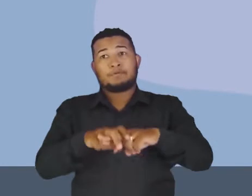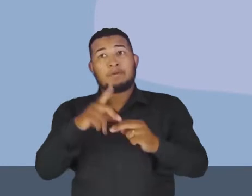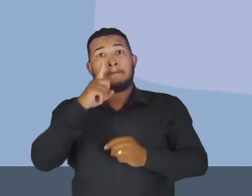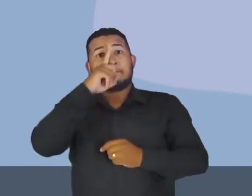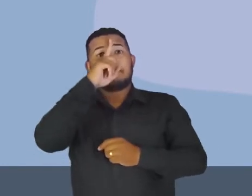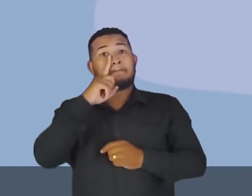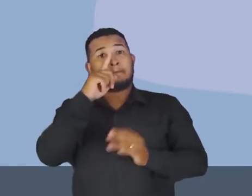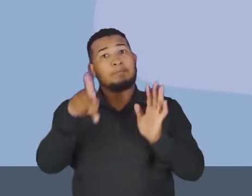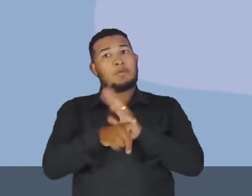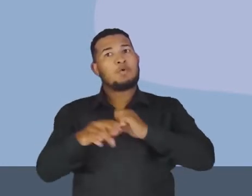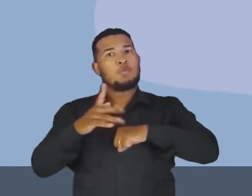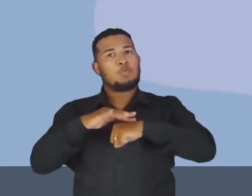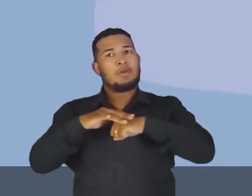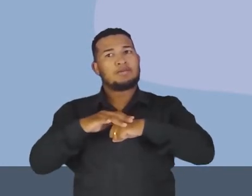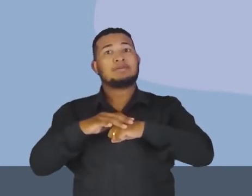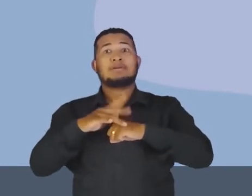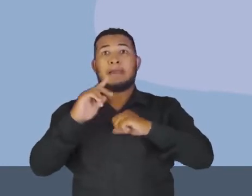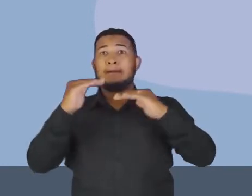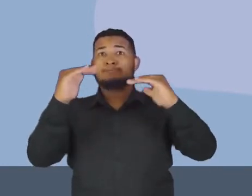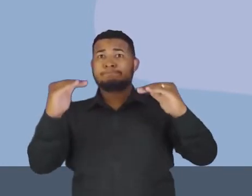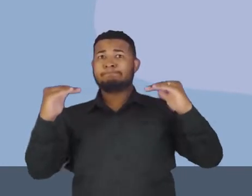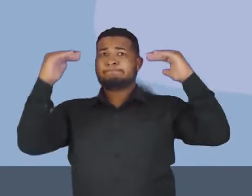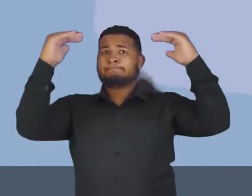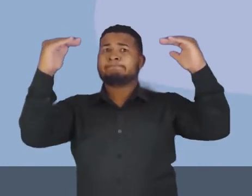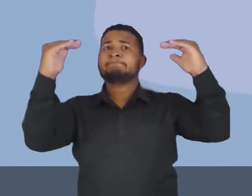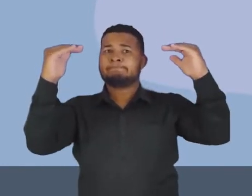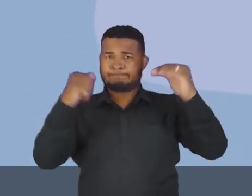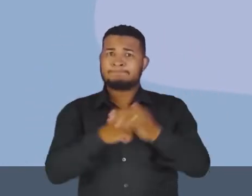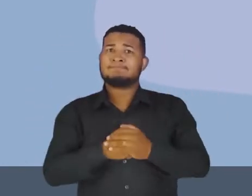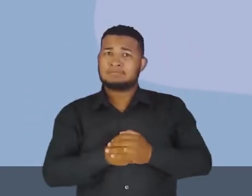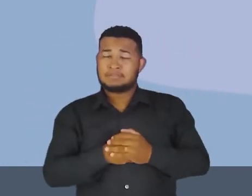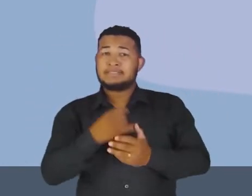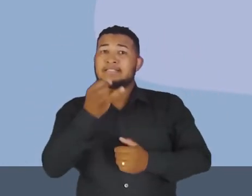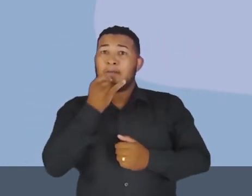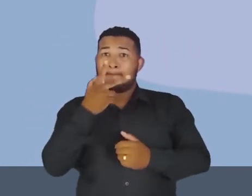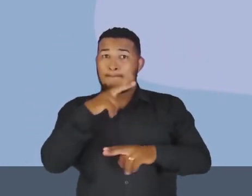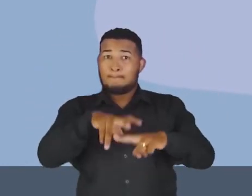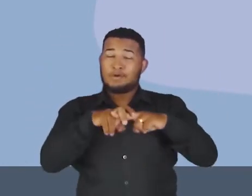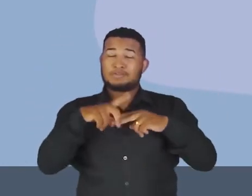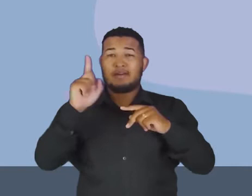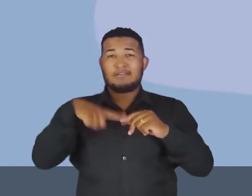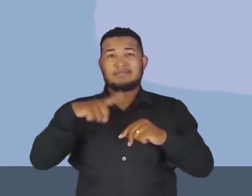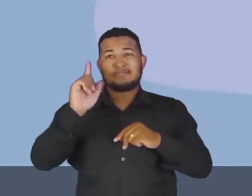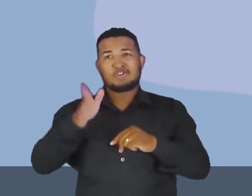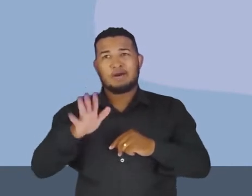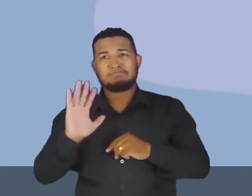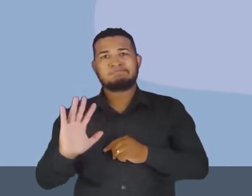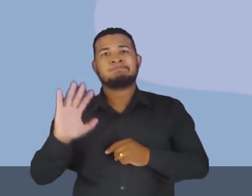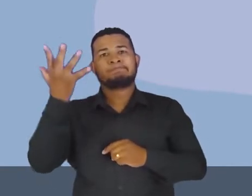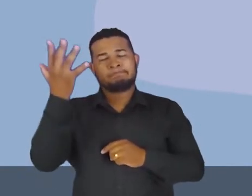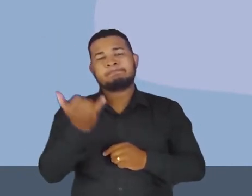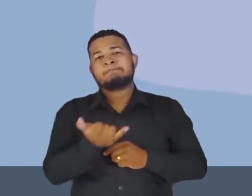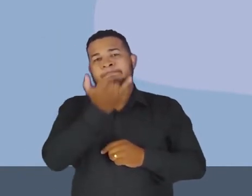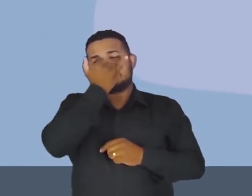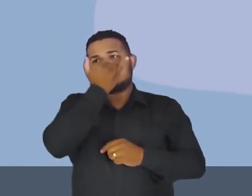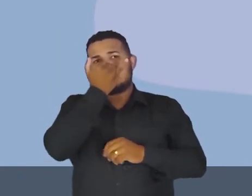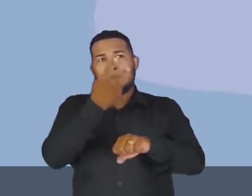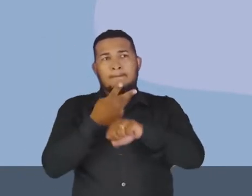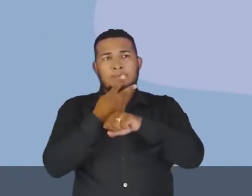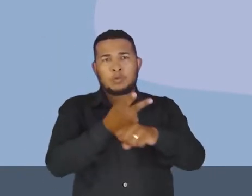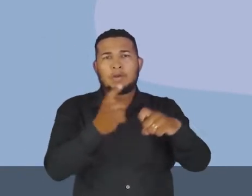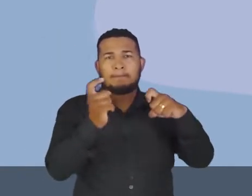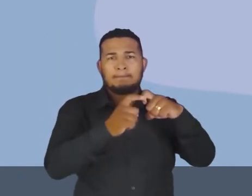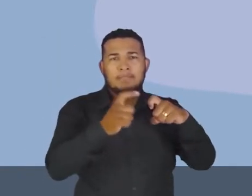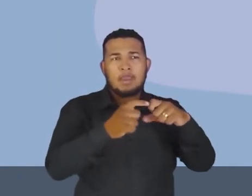apresentação de alguma doença é muito elevado. Então, né, já é uma situação de você procurar um médico,